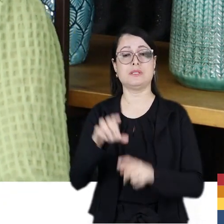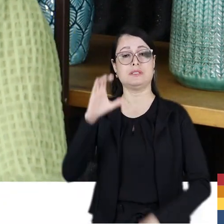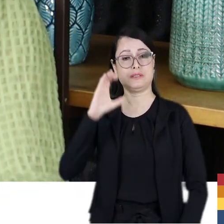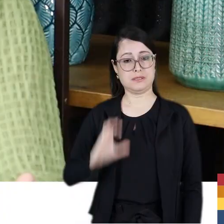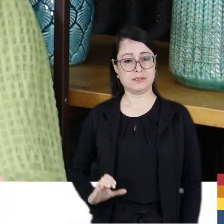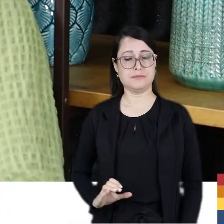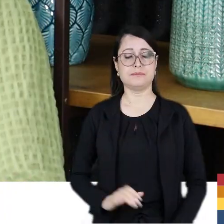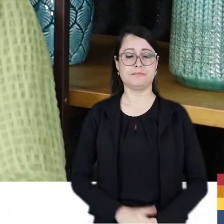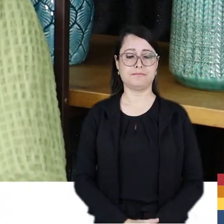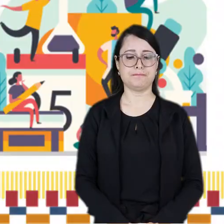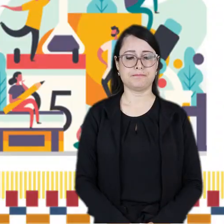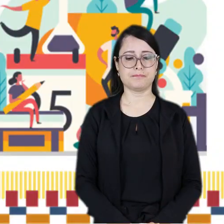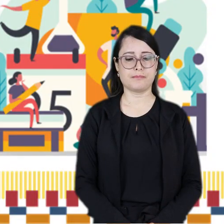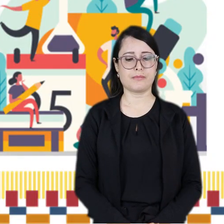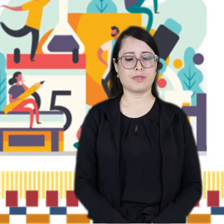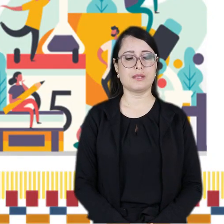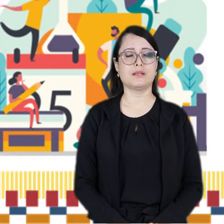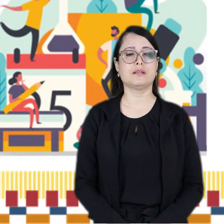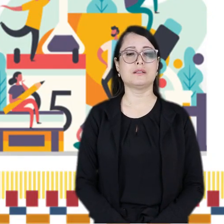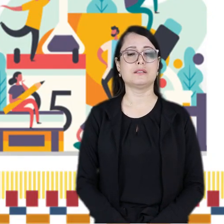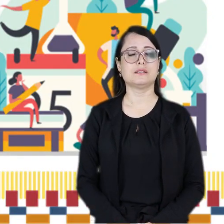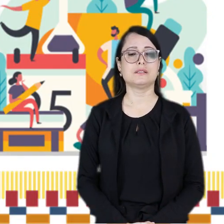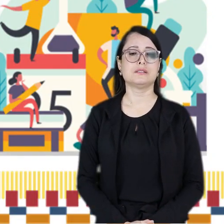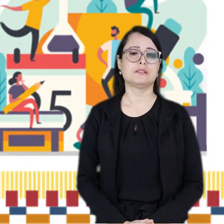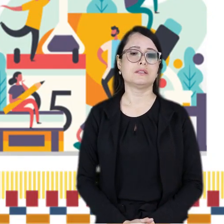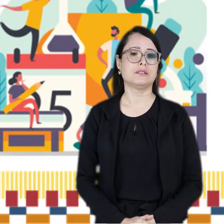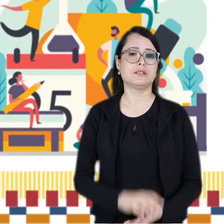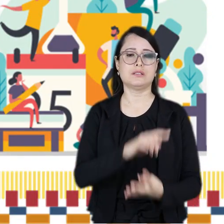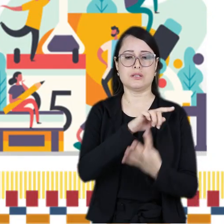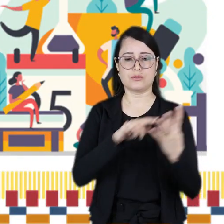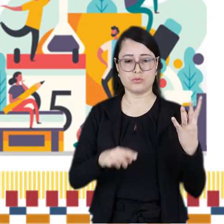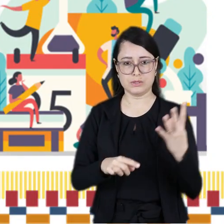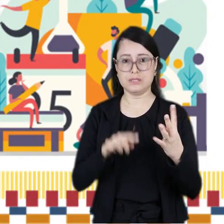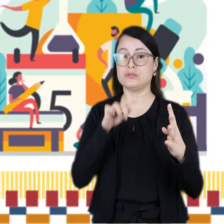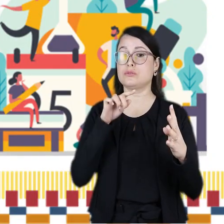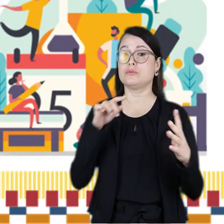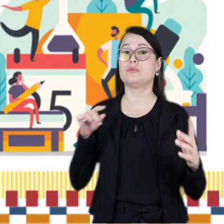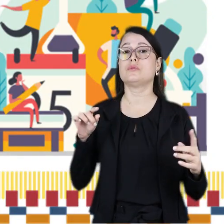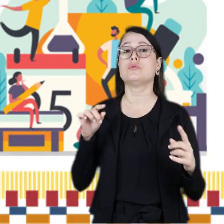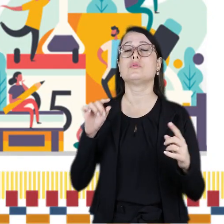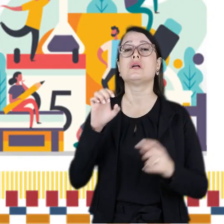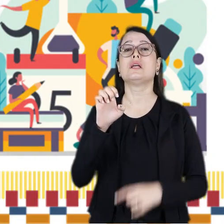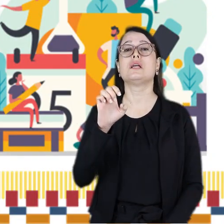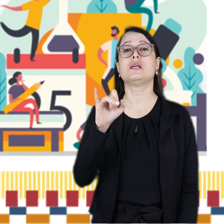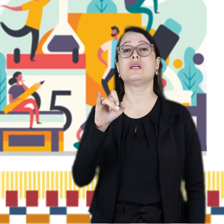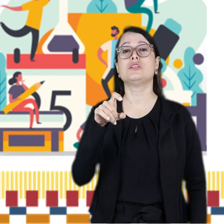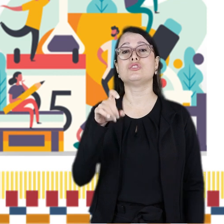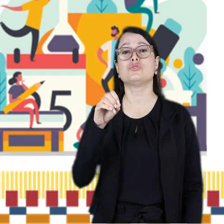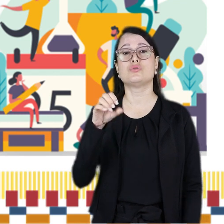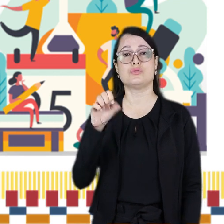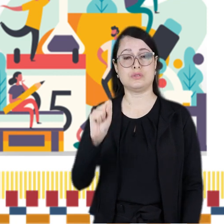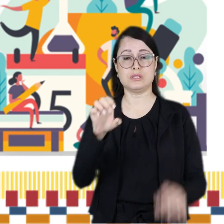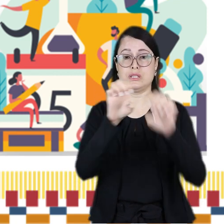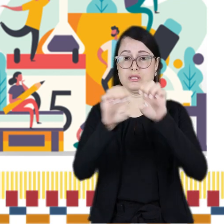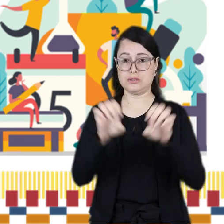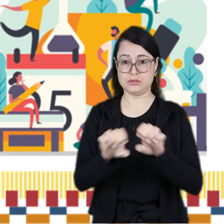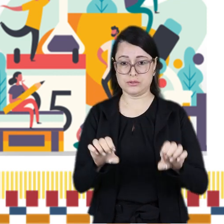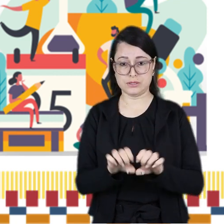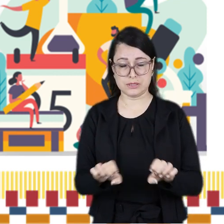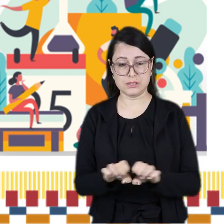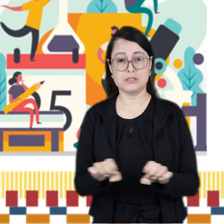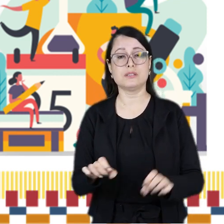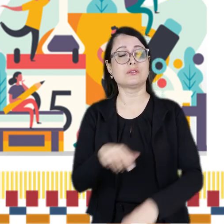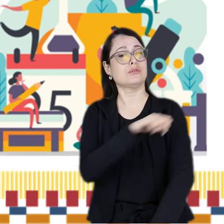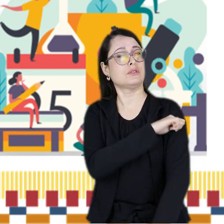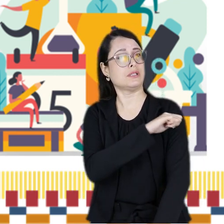A partir disso, então, são quatro eixos estruturantes que o estudante vai percorrer durante o seu processo formativo. É a